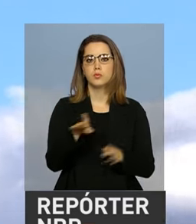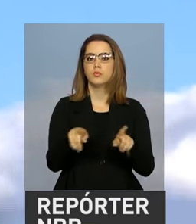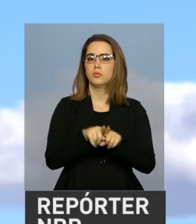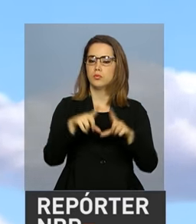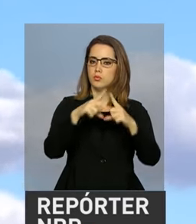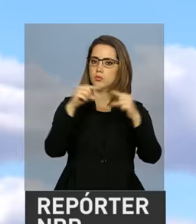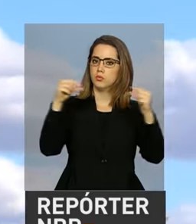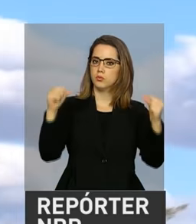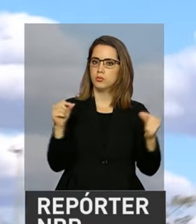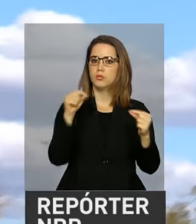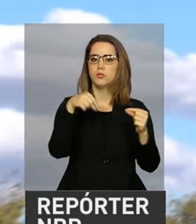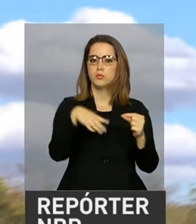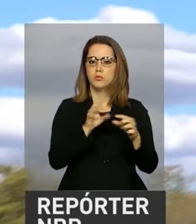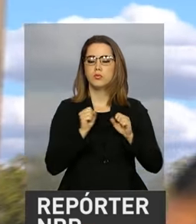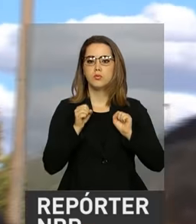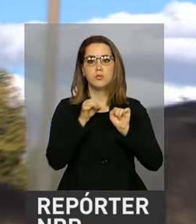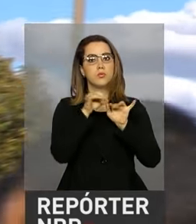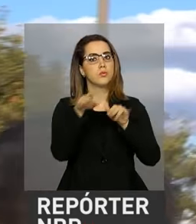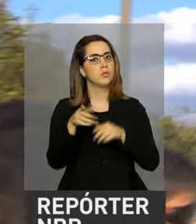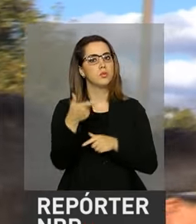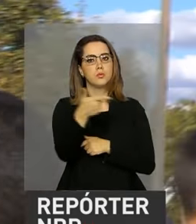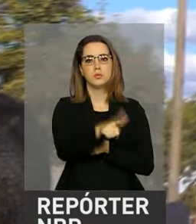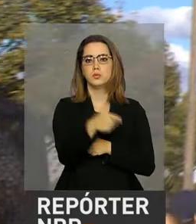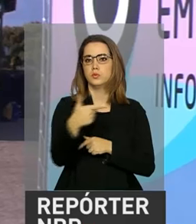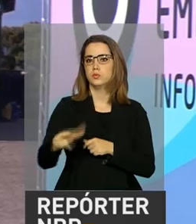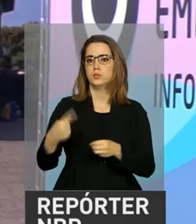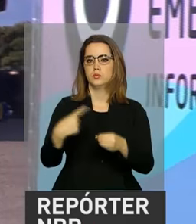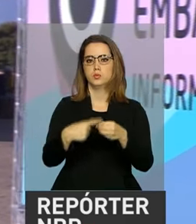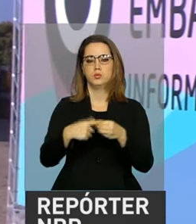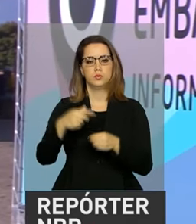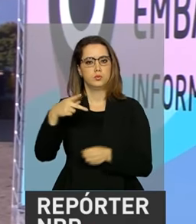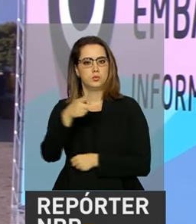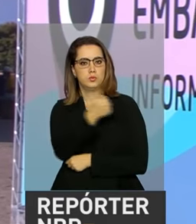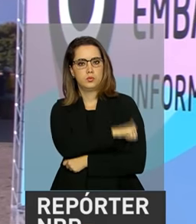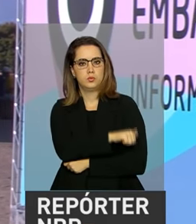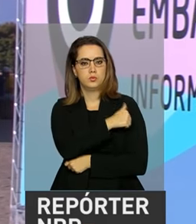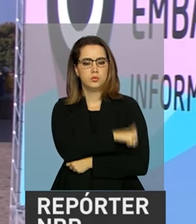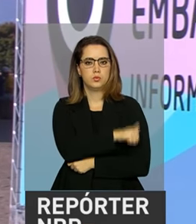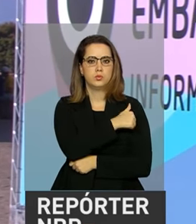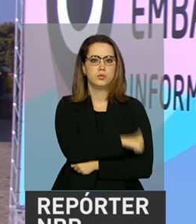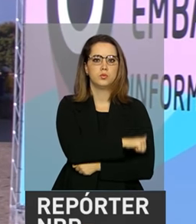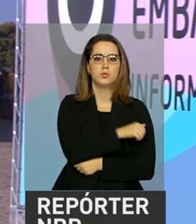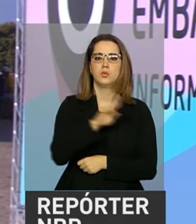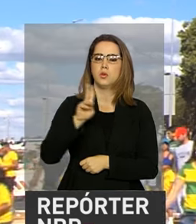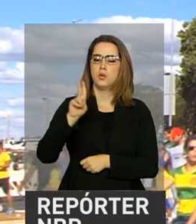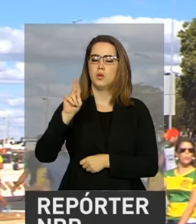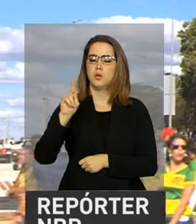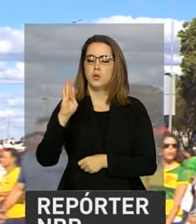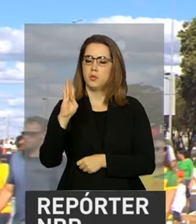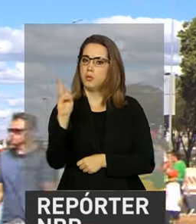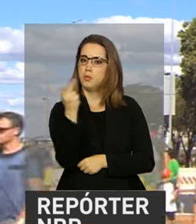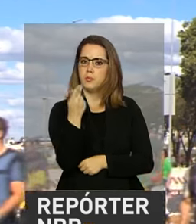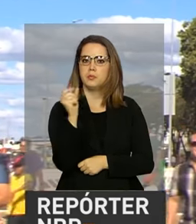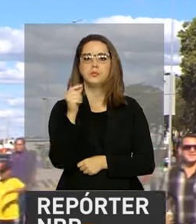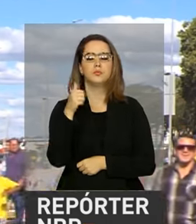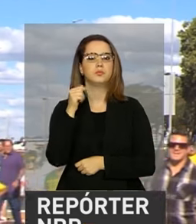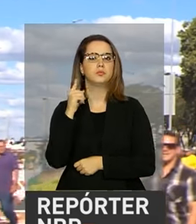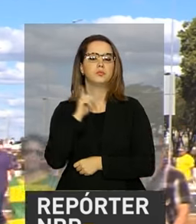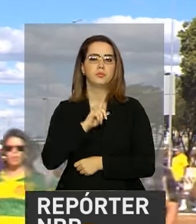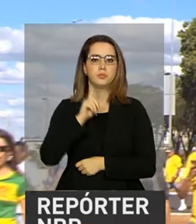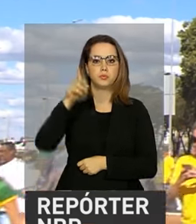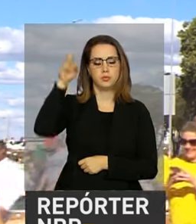Brasília eles também estão espalhados pelo Rio de Janeiro Manaus Salvador Belo Horizonte e São Paulo para a